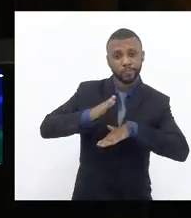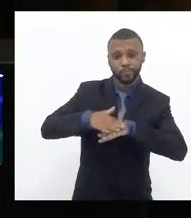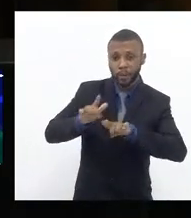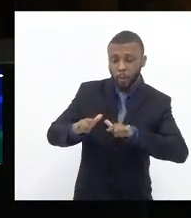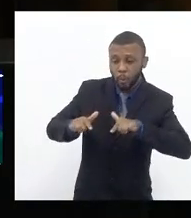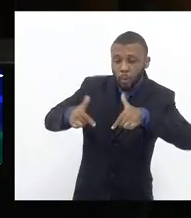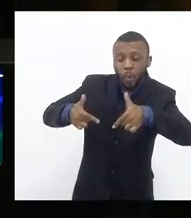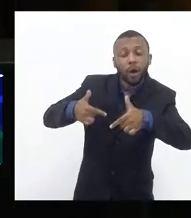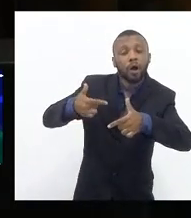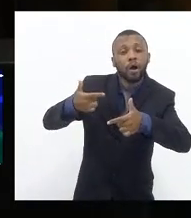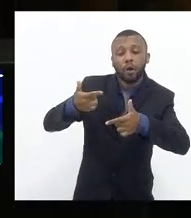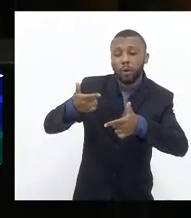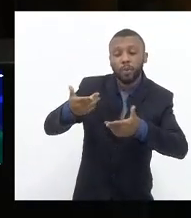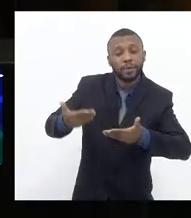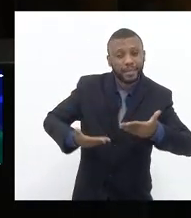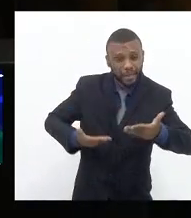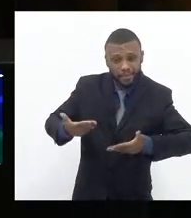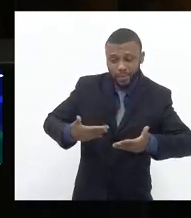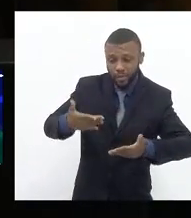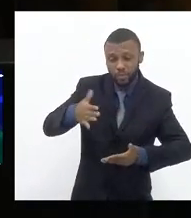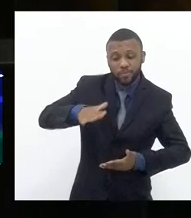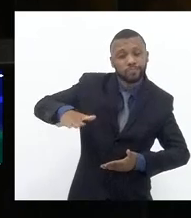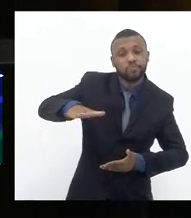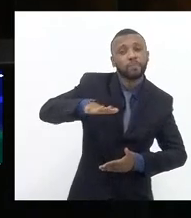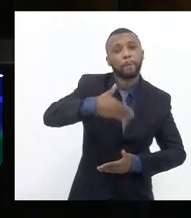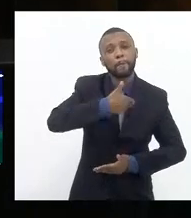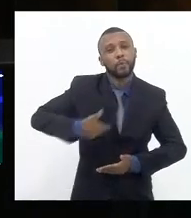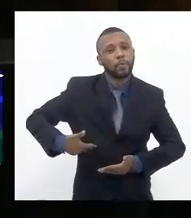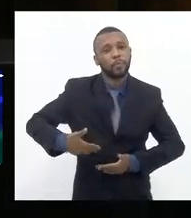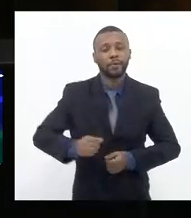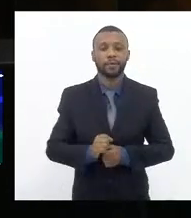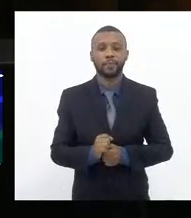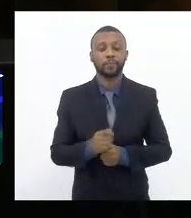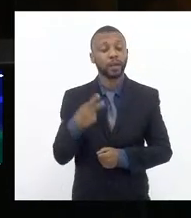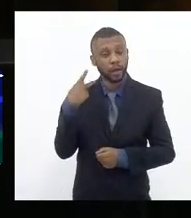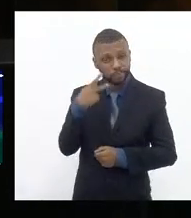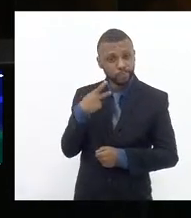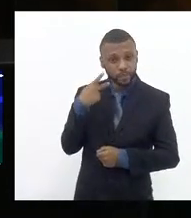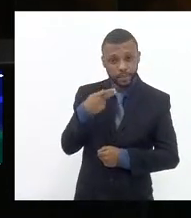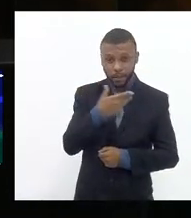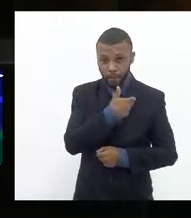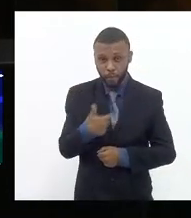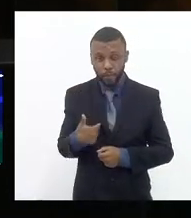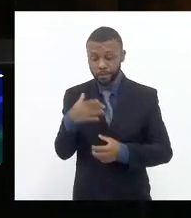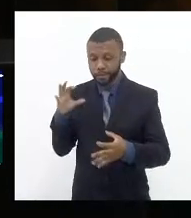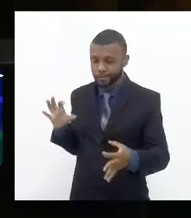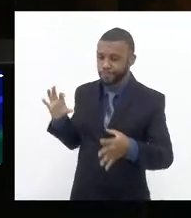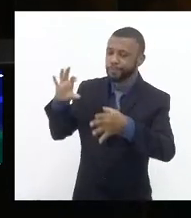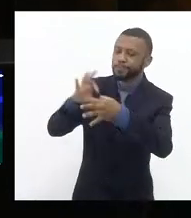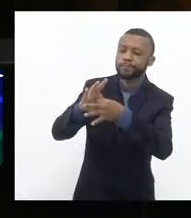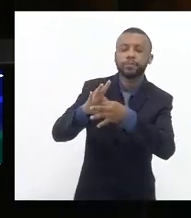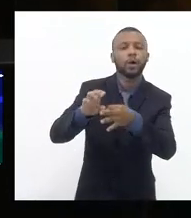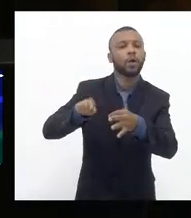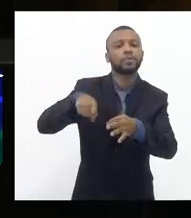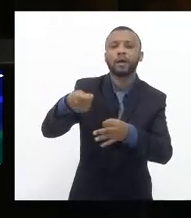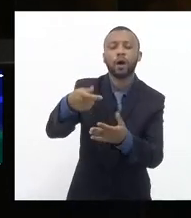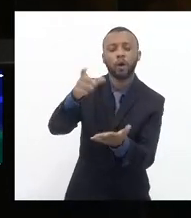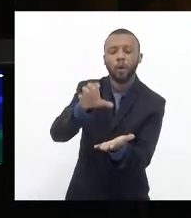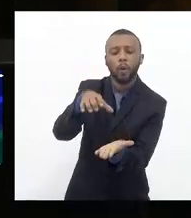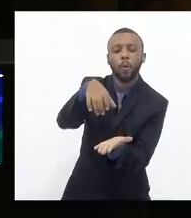o serviço público, deputada Marta Rocha. As políticas públicas são implementadas através de órgãos públicos,